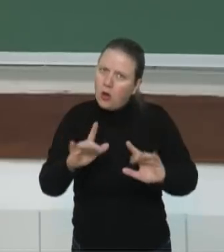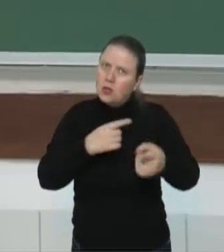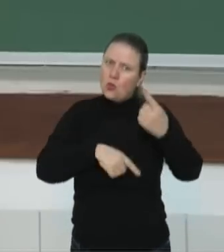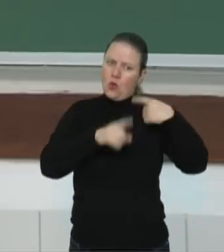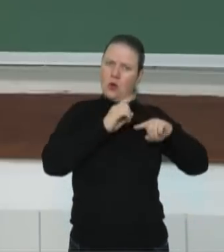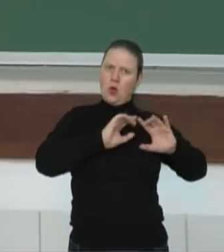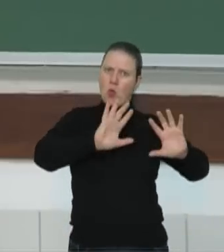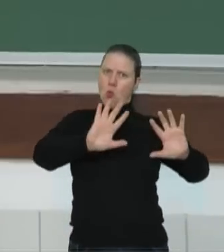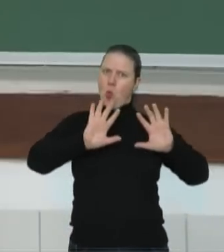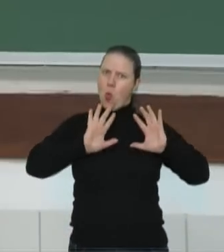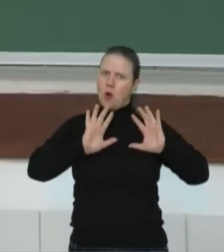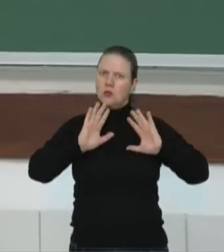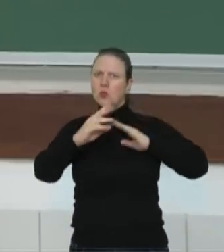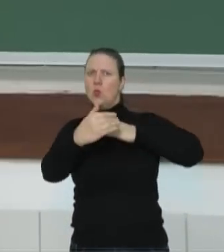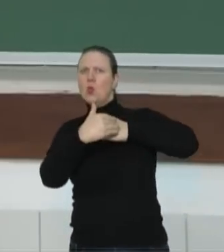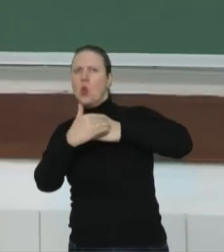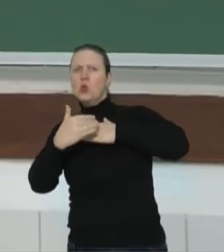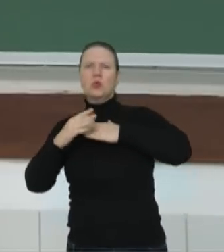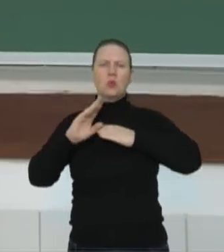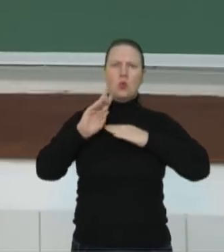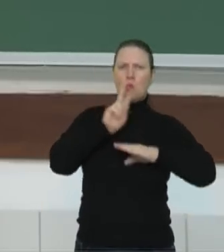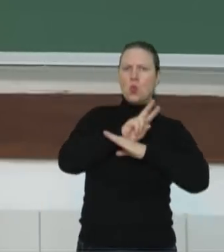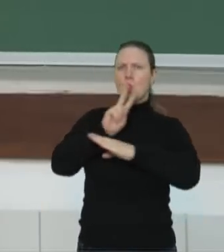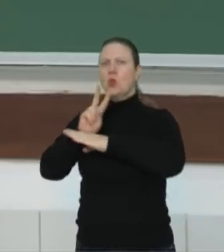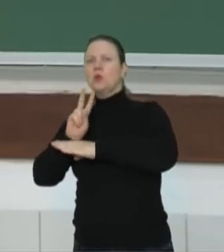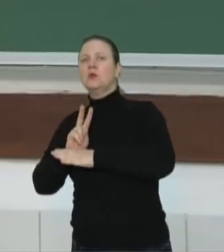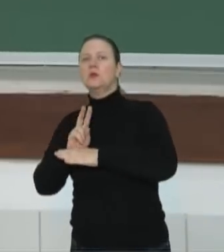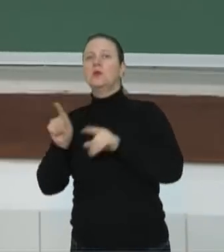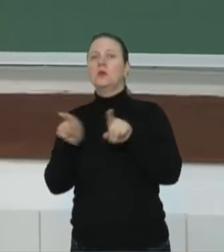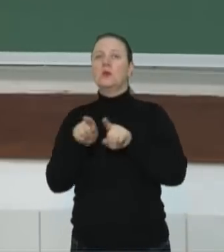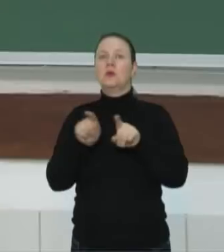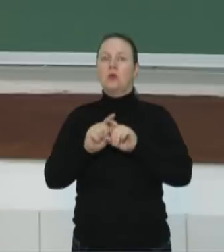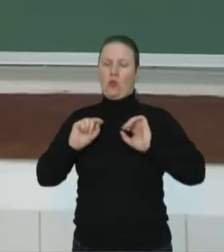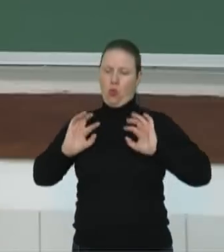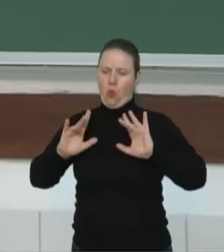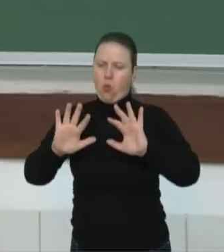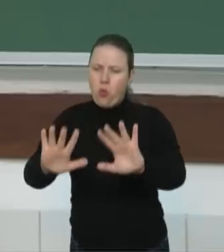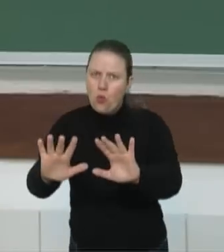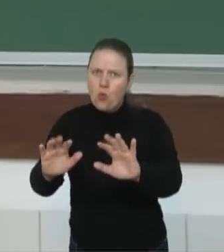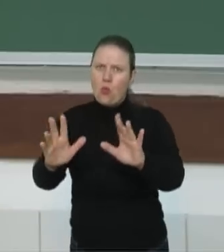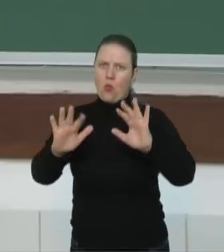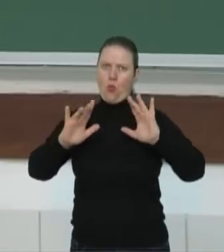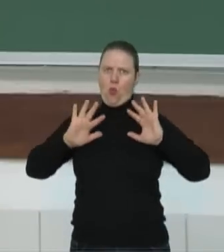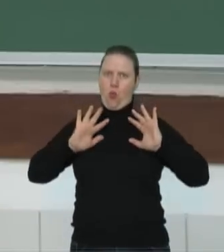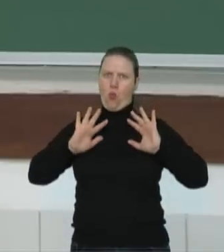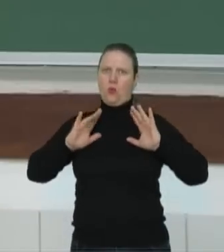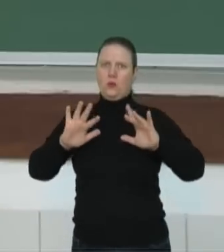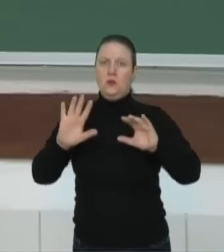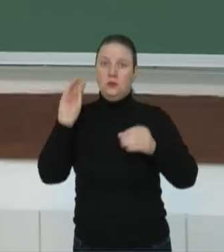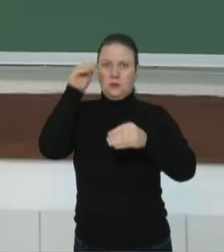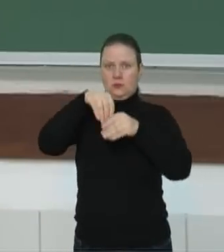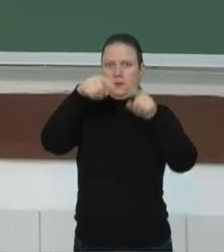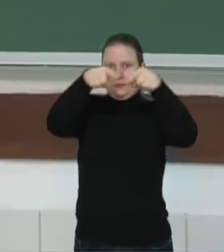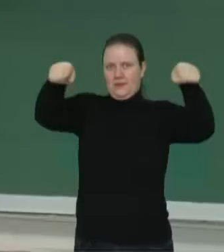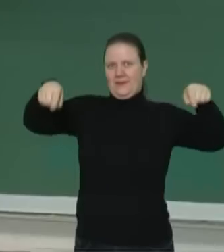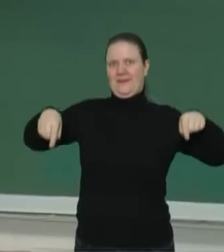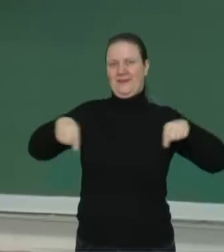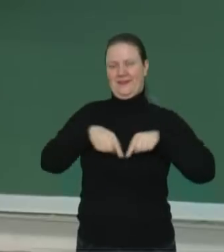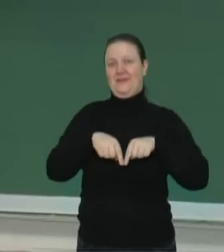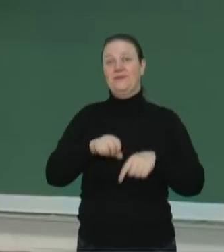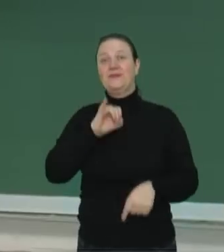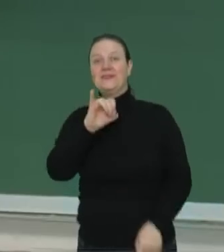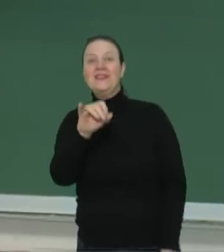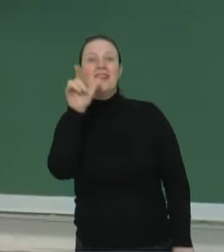fazer a defesa. Então o jogador fica o tempo todo nesse vai e vem dentro da quadra. Se você